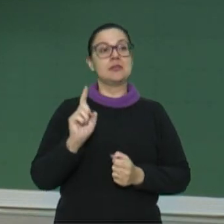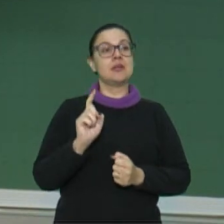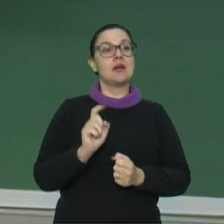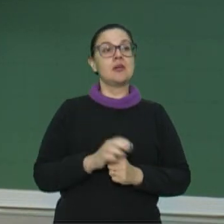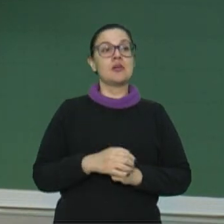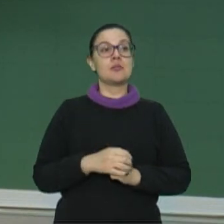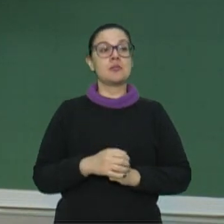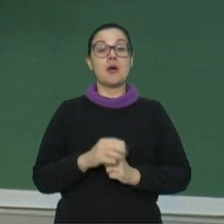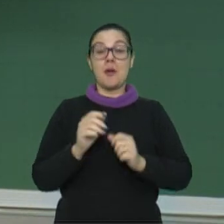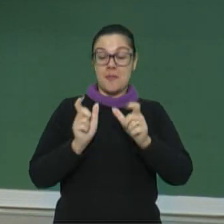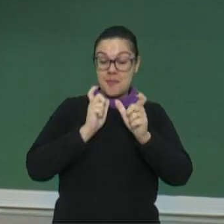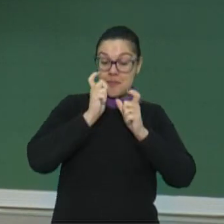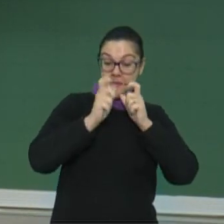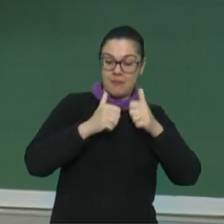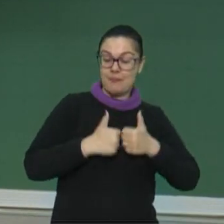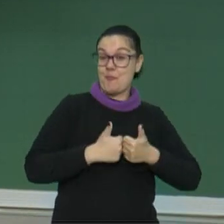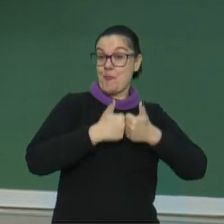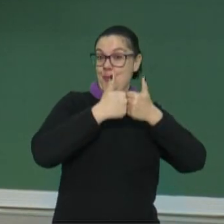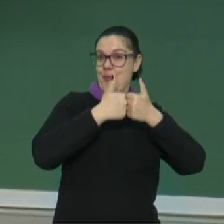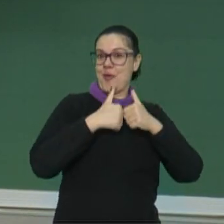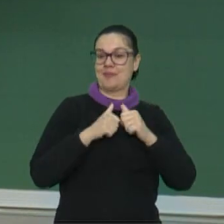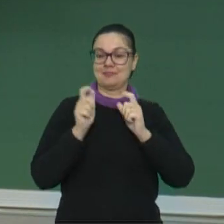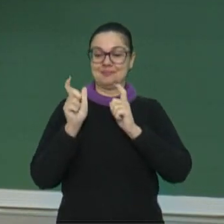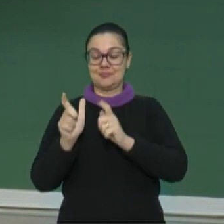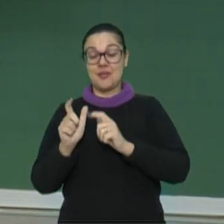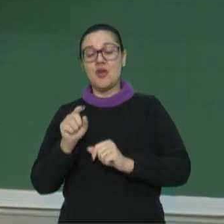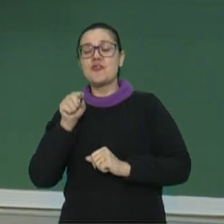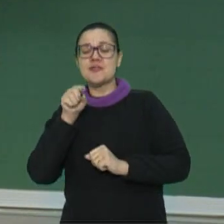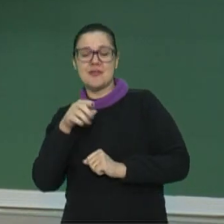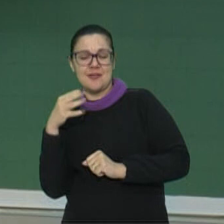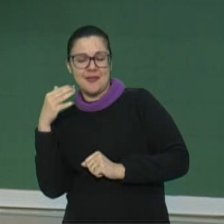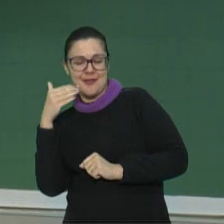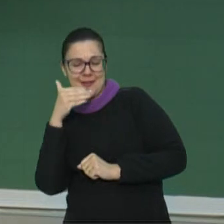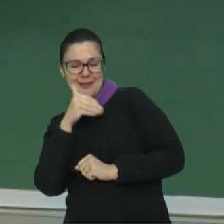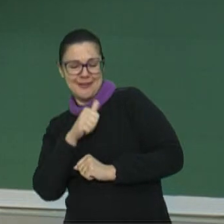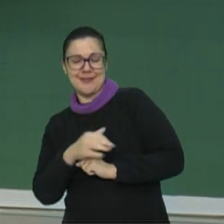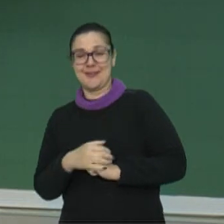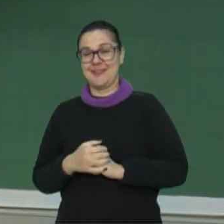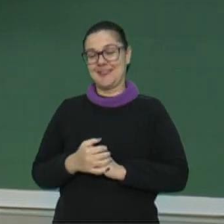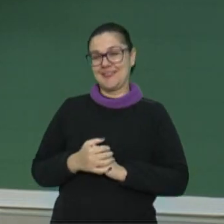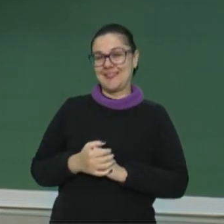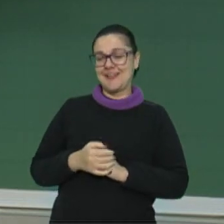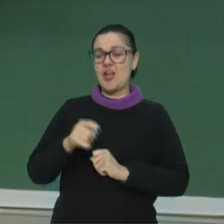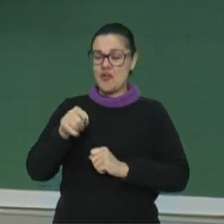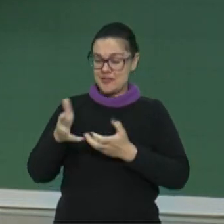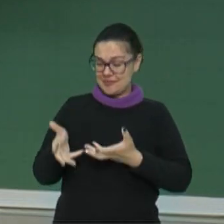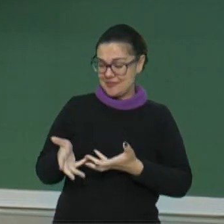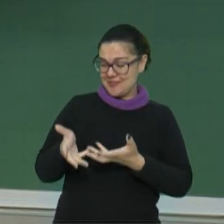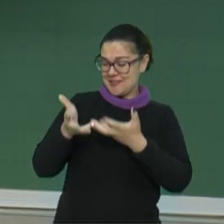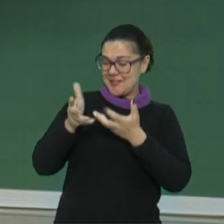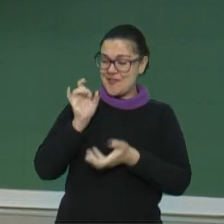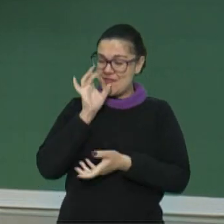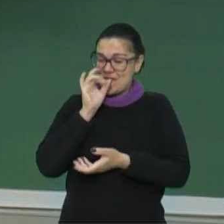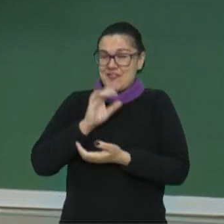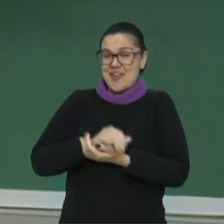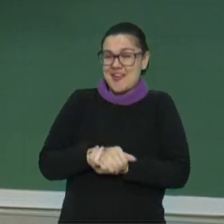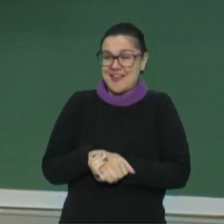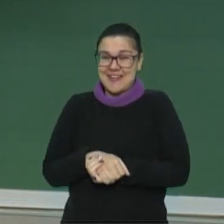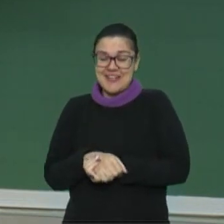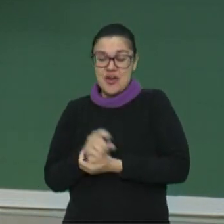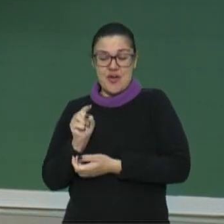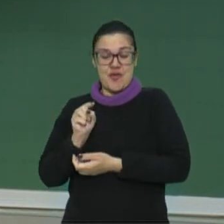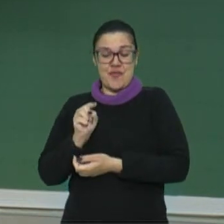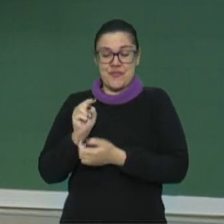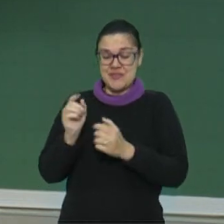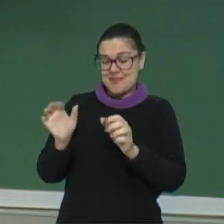trazer palavras positivas. Então, ia chegar e ia falar, ai, você é linda, ah, como você está verdinha, você